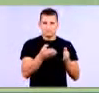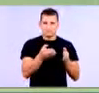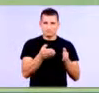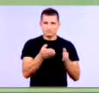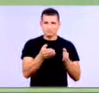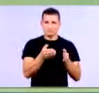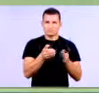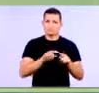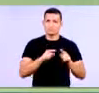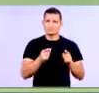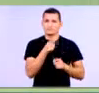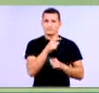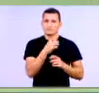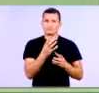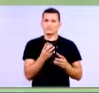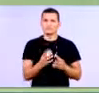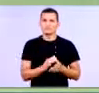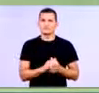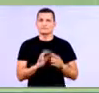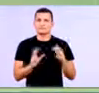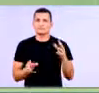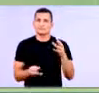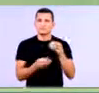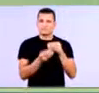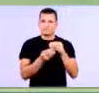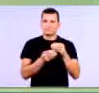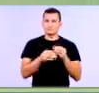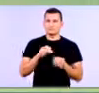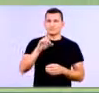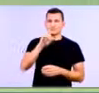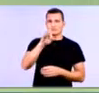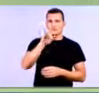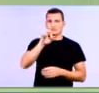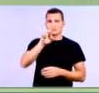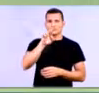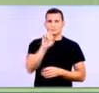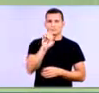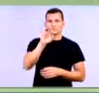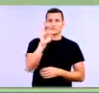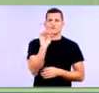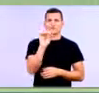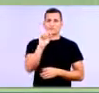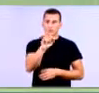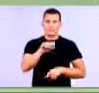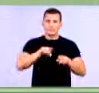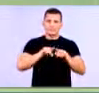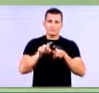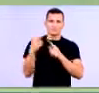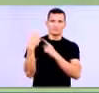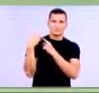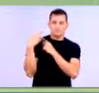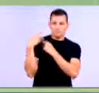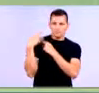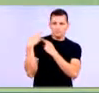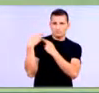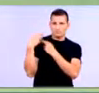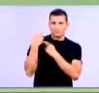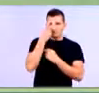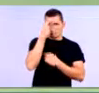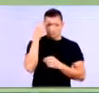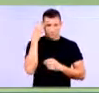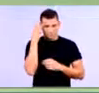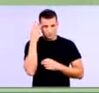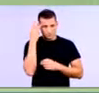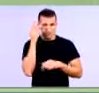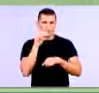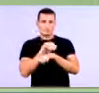ela atribui direitos e responsabilidades às pessoas que lidam com essa